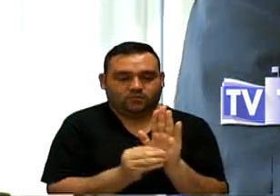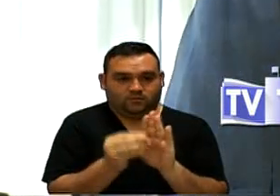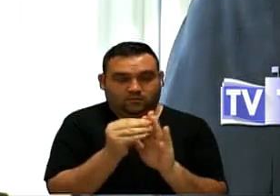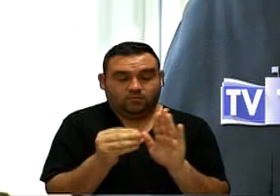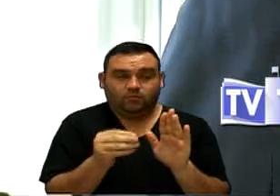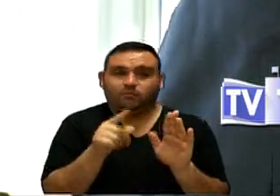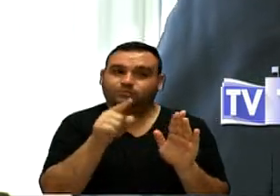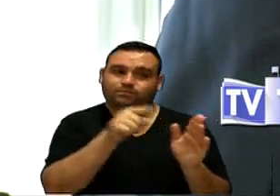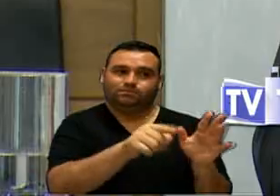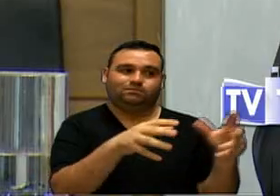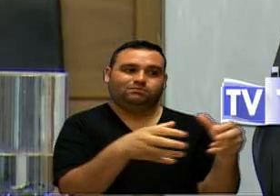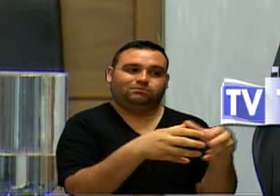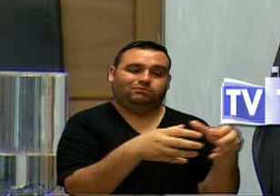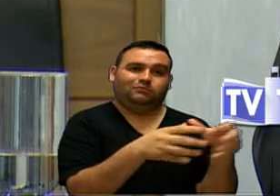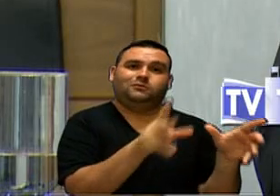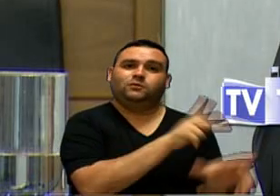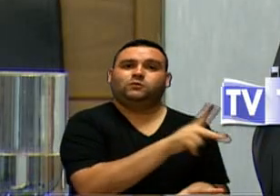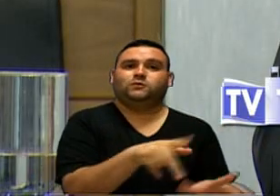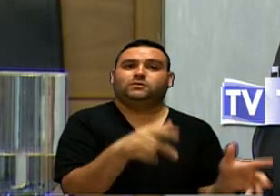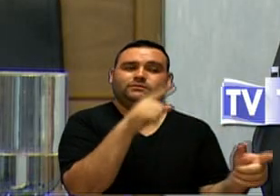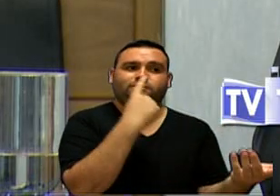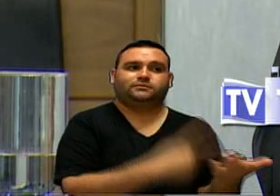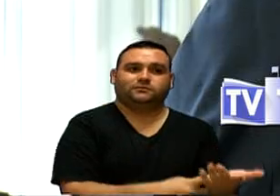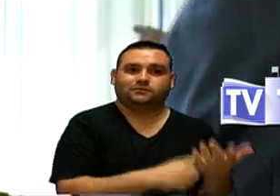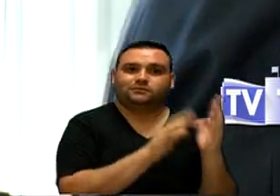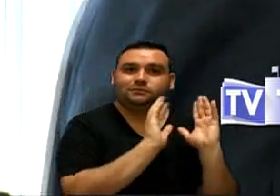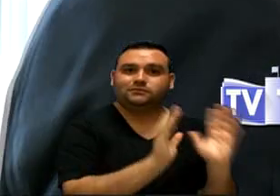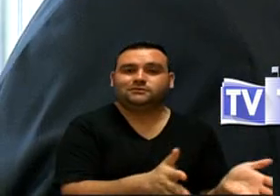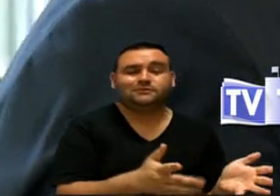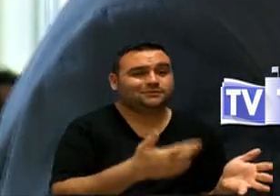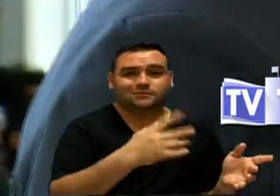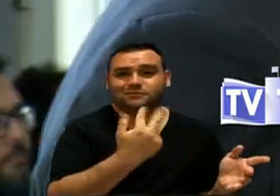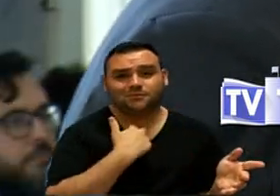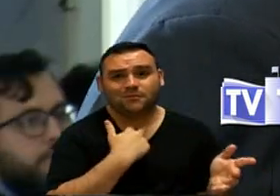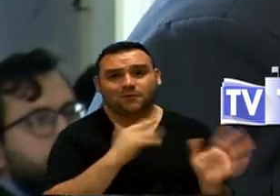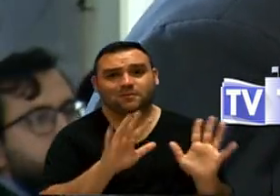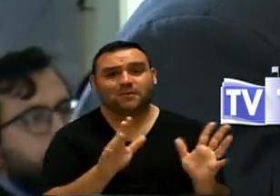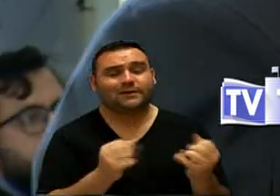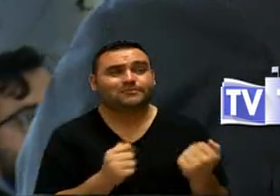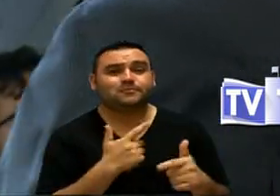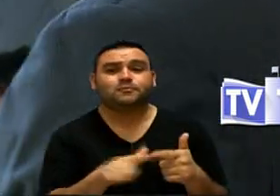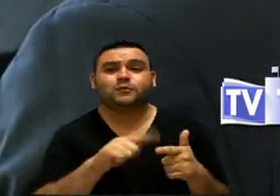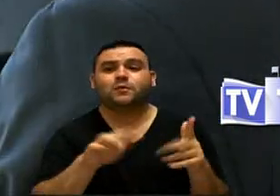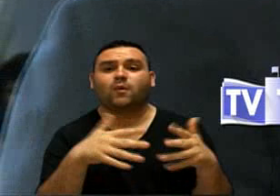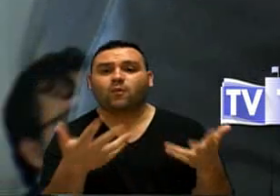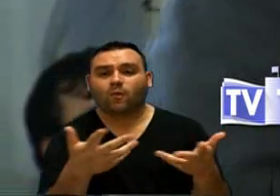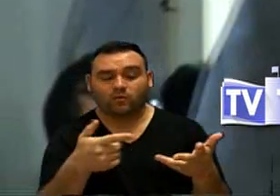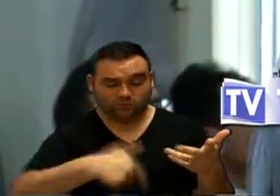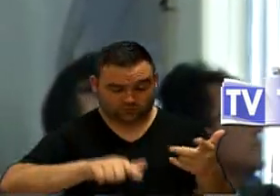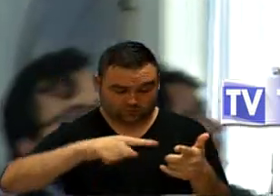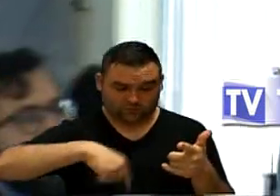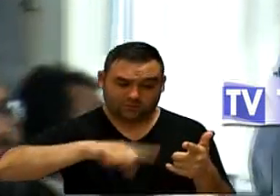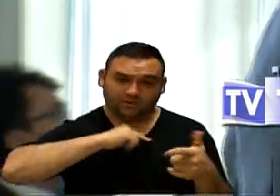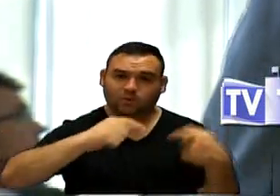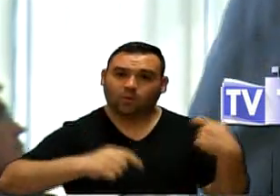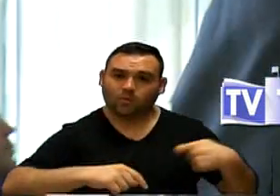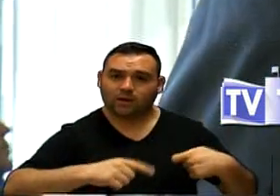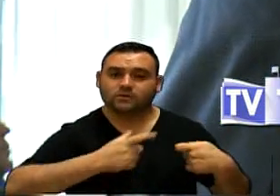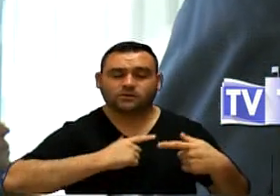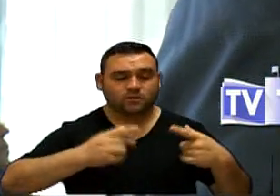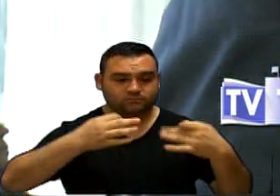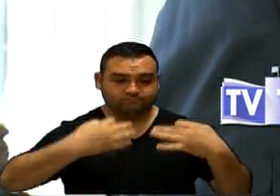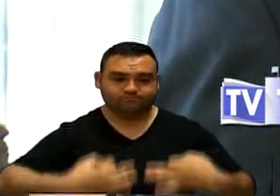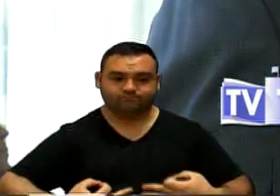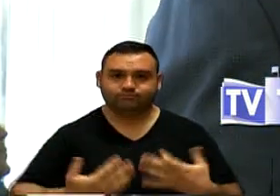junto com o magistério do município. Junto com... Eu sei que não pode, mas o problema é o seguinte: nós temos obrigação de fazer aquilo que é